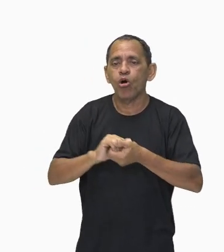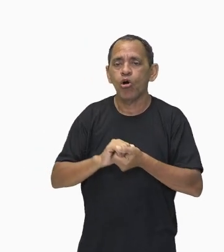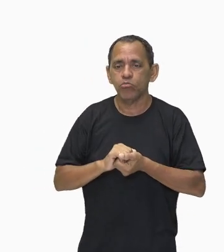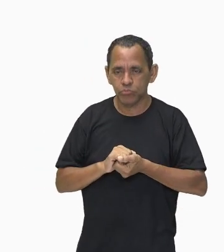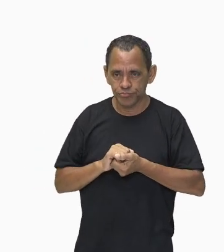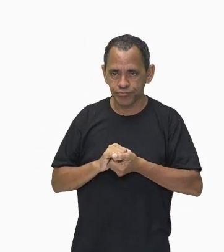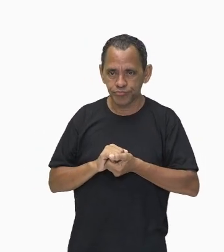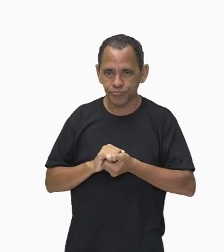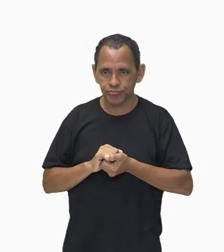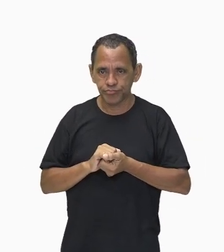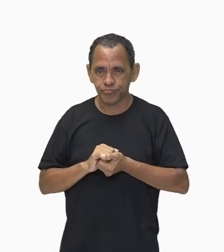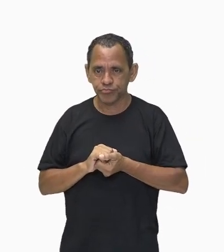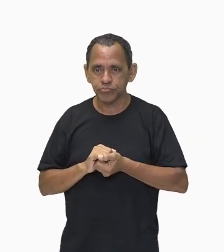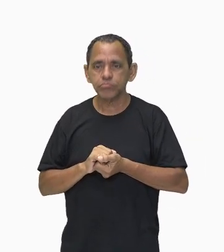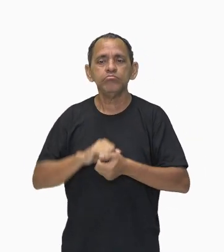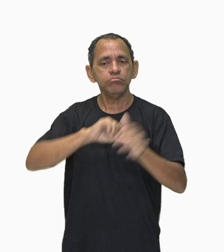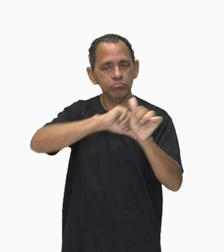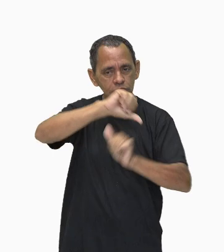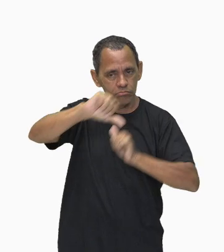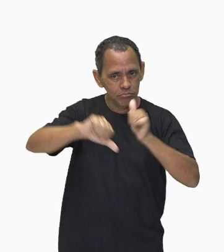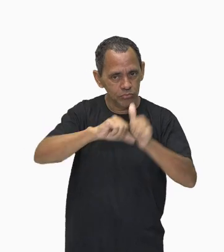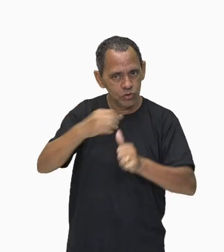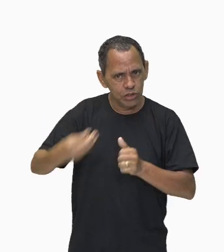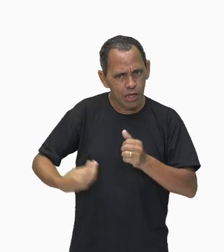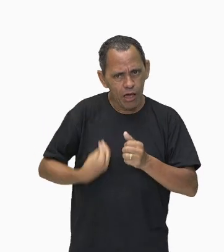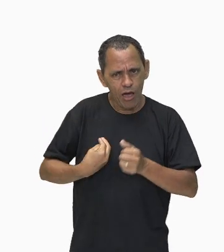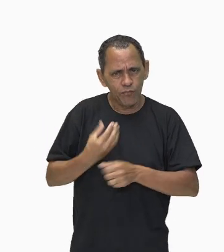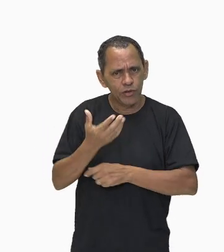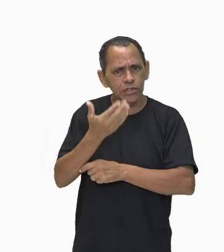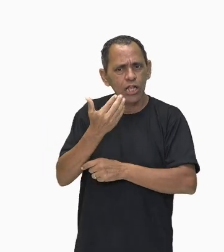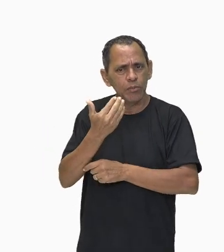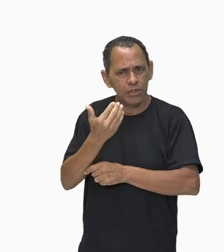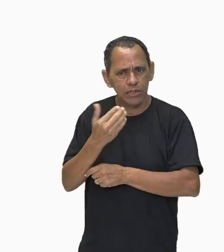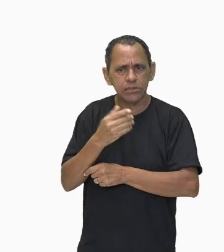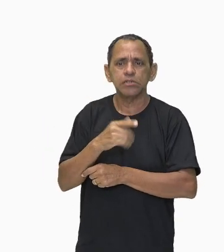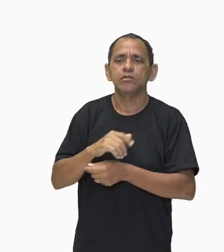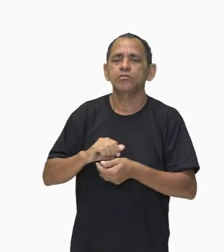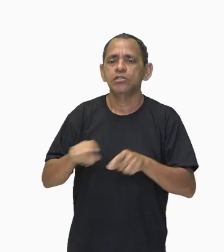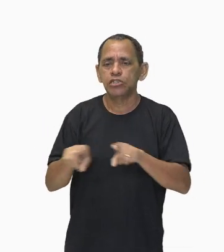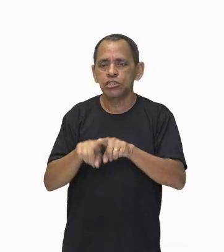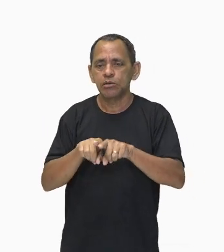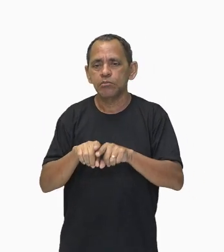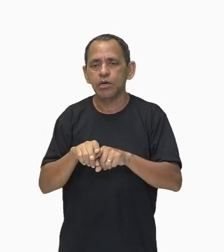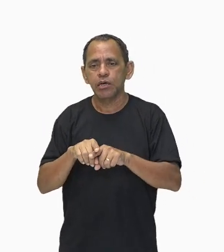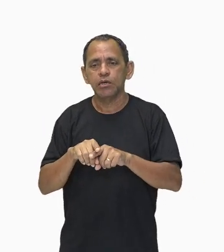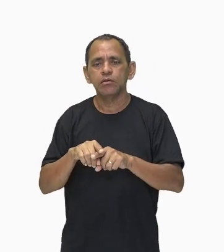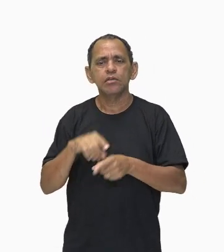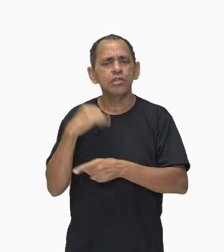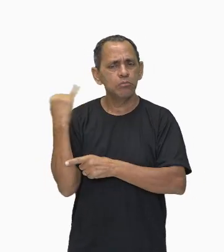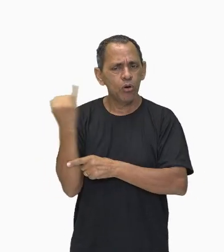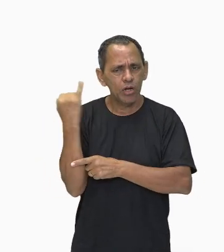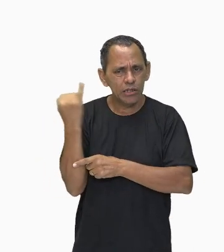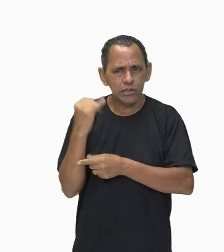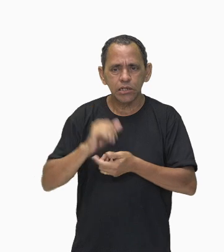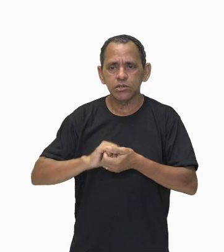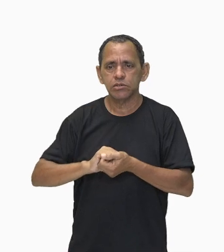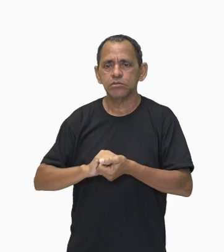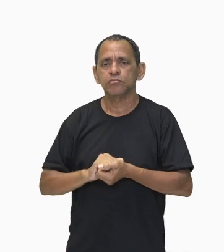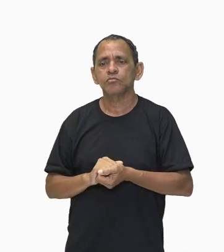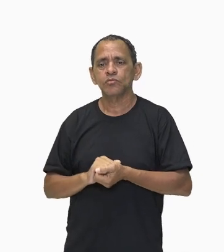gastroesofágico. Mudanças no estilo de vida são fundamentais, viu? Qualquer hábito inadequado